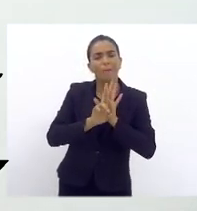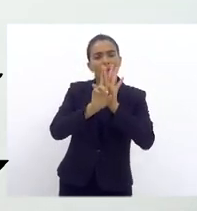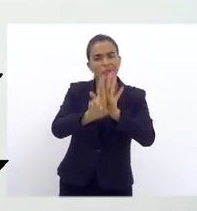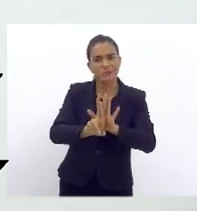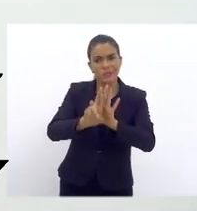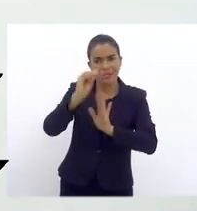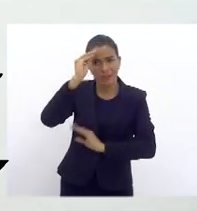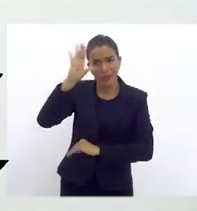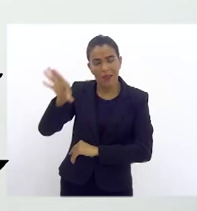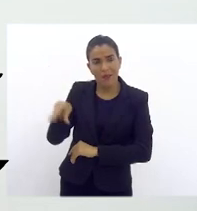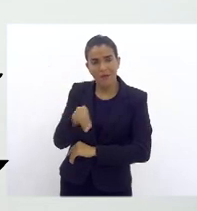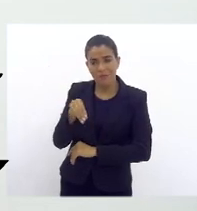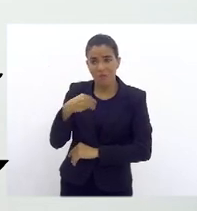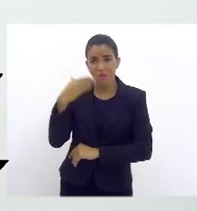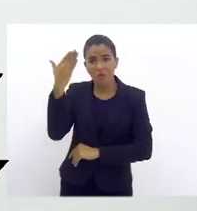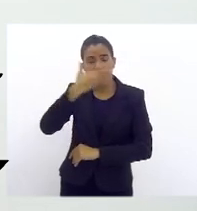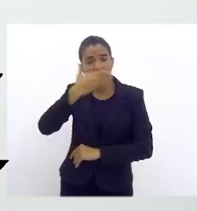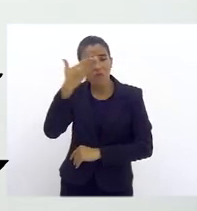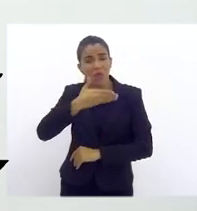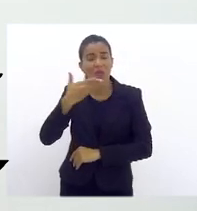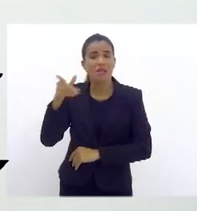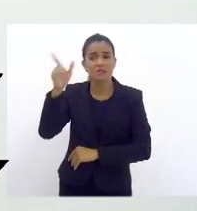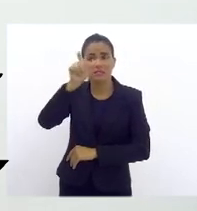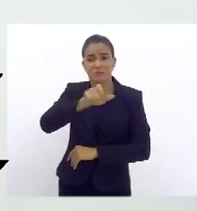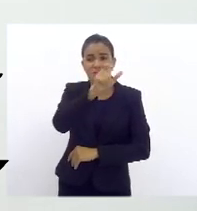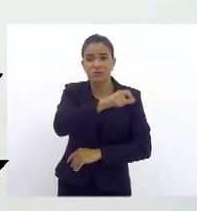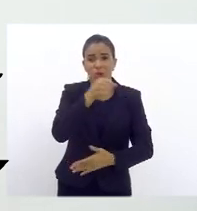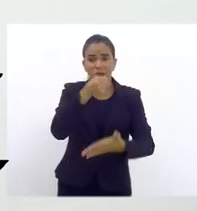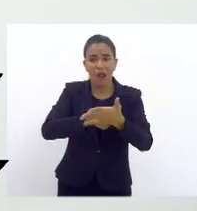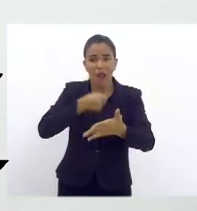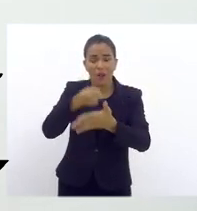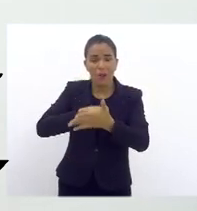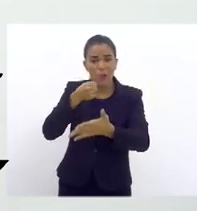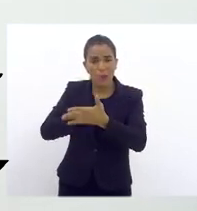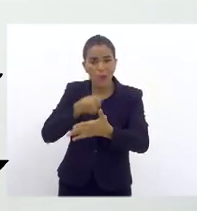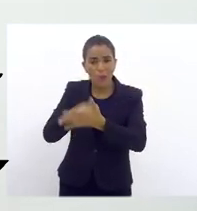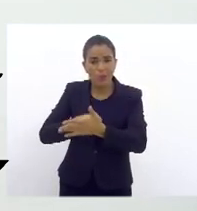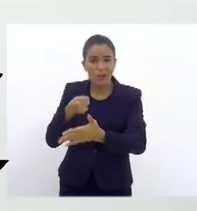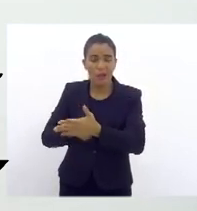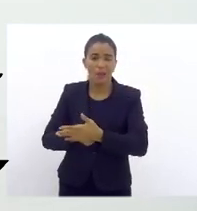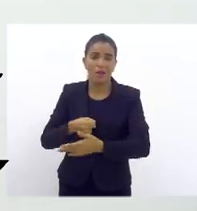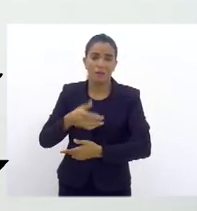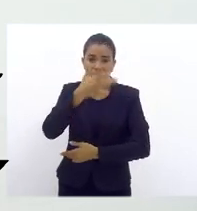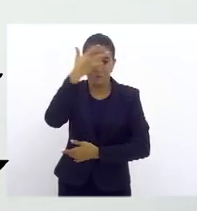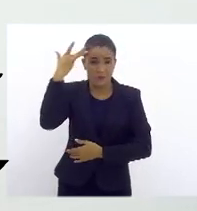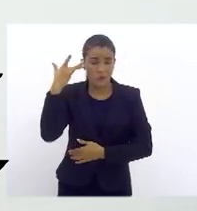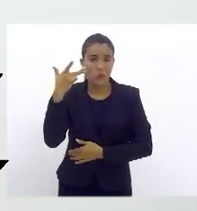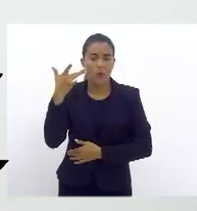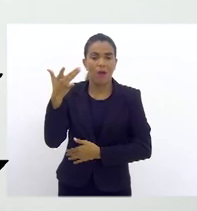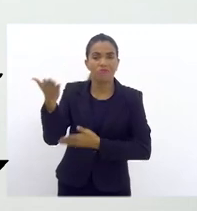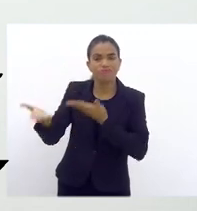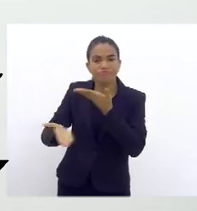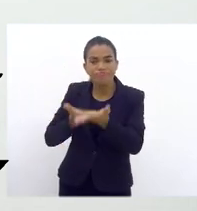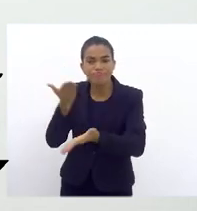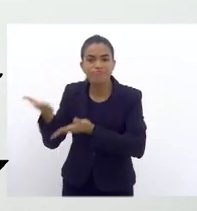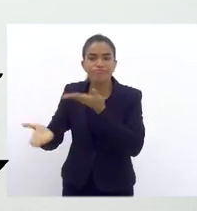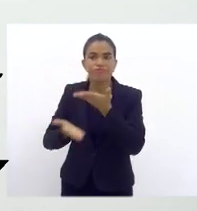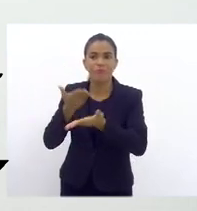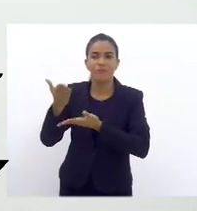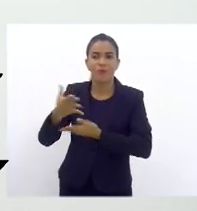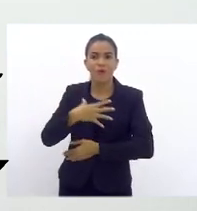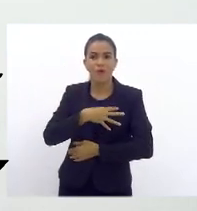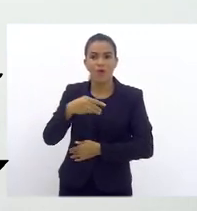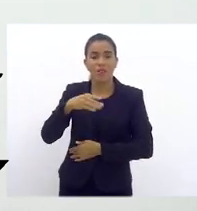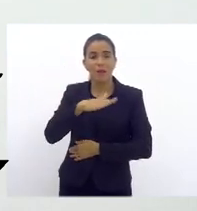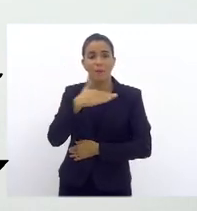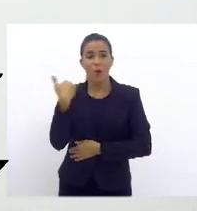matriz africana a gente não vê também essas pessoas na luta para uma mãe de santo para uma sacerdotisa atender a um filho seu que